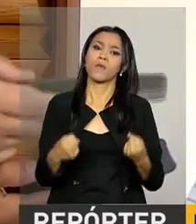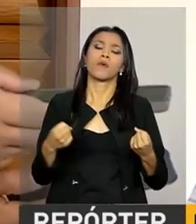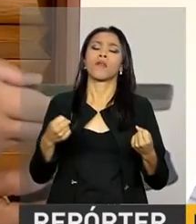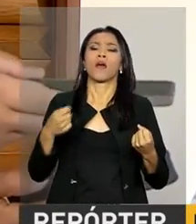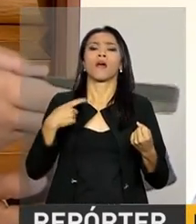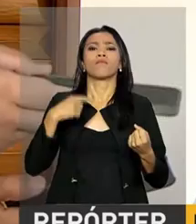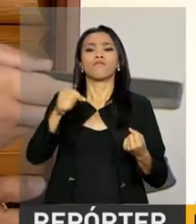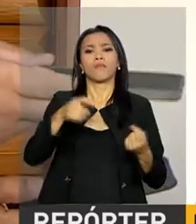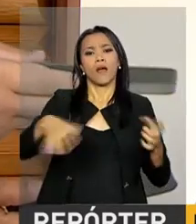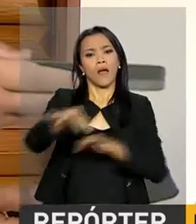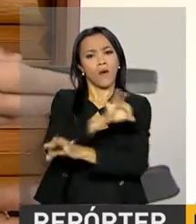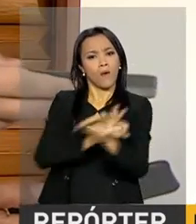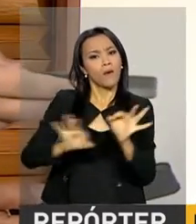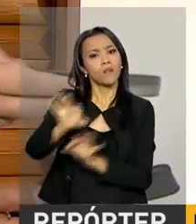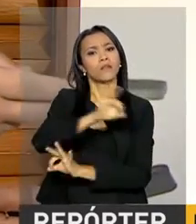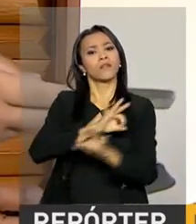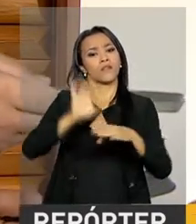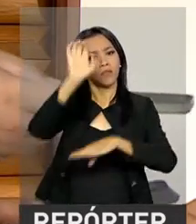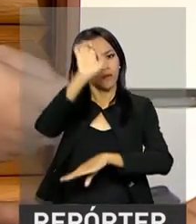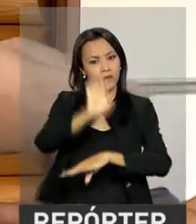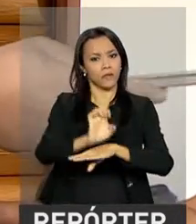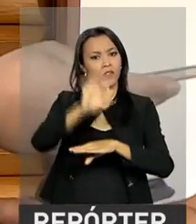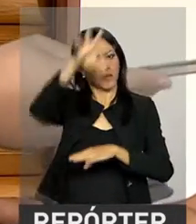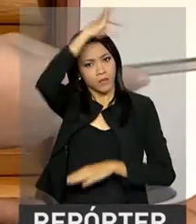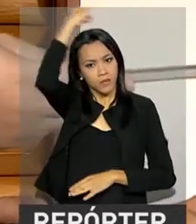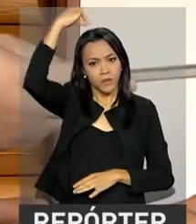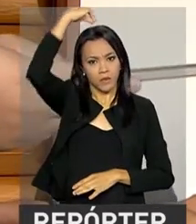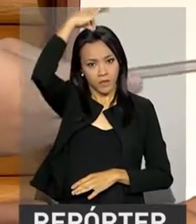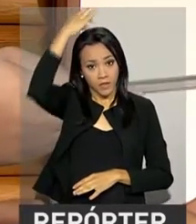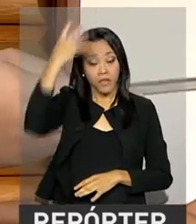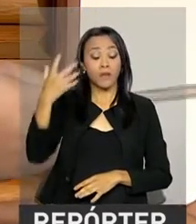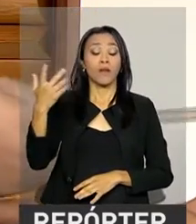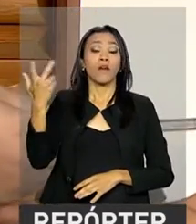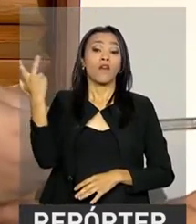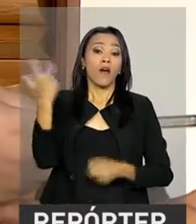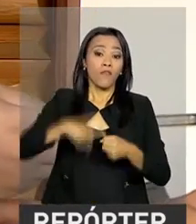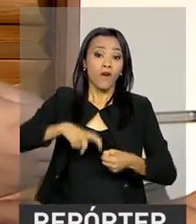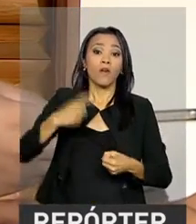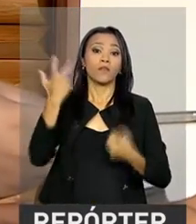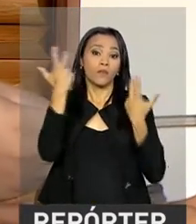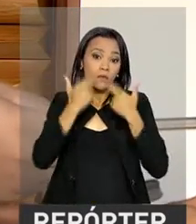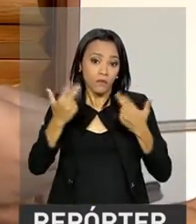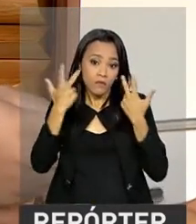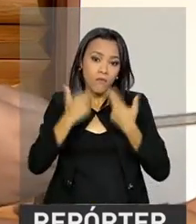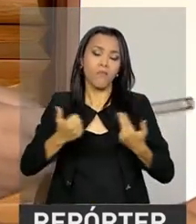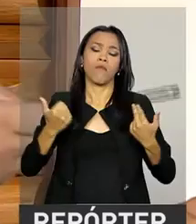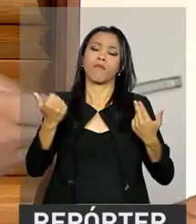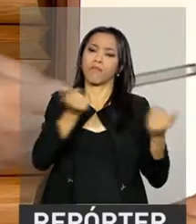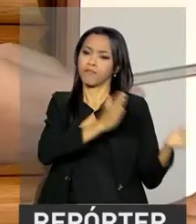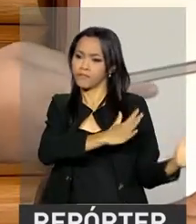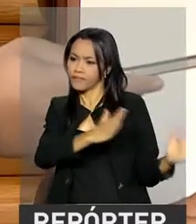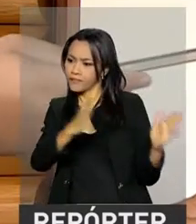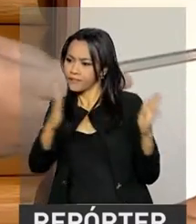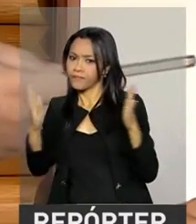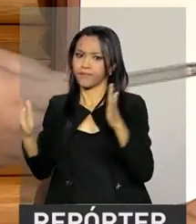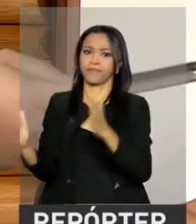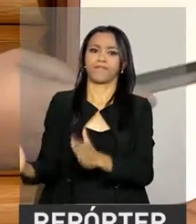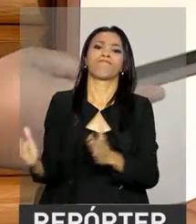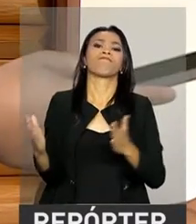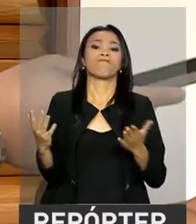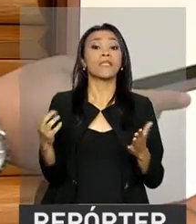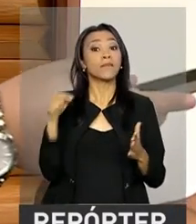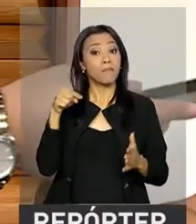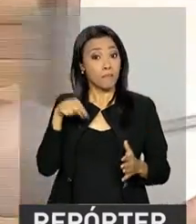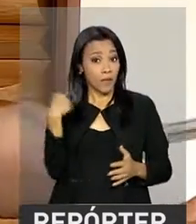à segurança ela está voltando a cidade volta ao normal a cidade volta a viver o seu cotidiano e para nós é